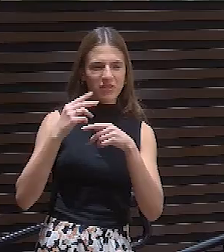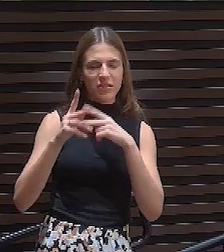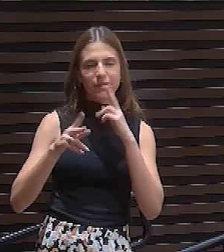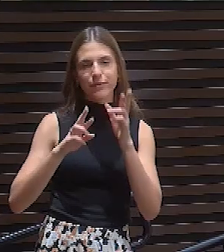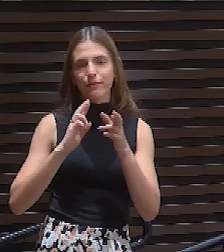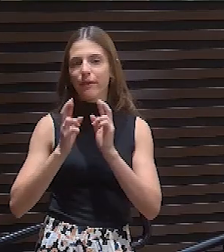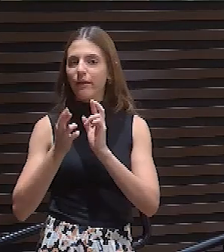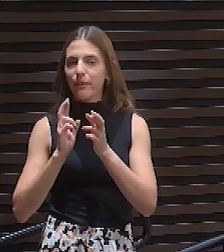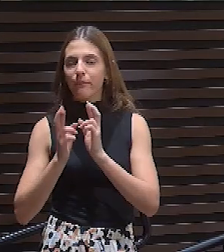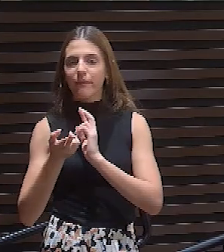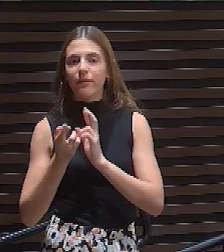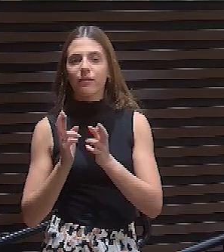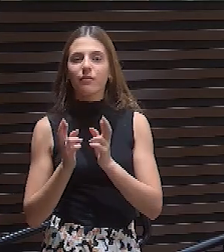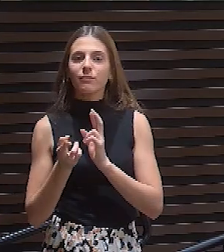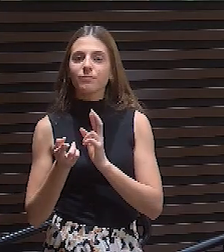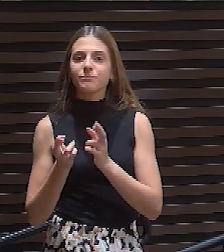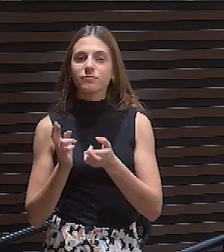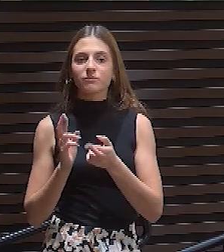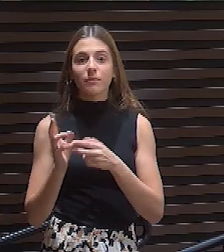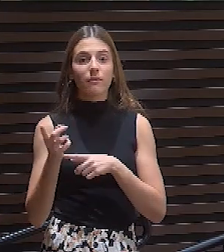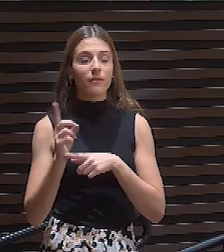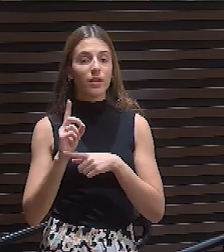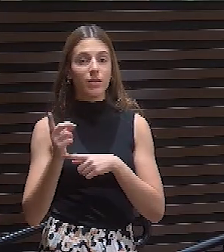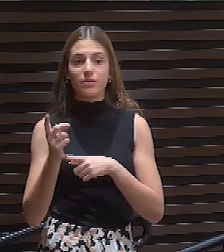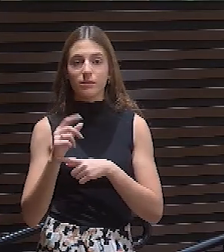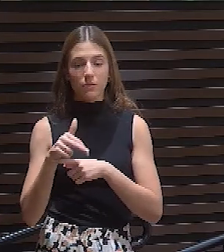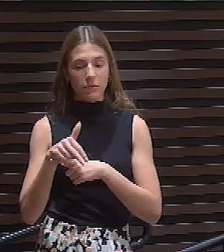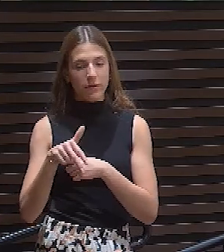murmurantes e não andaram.